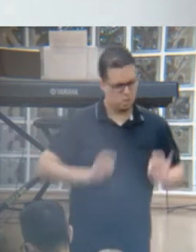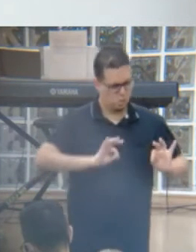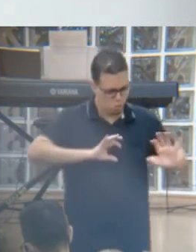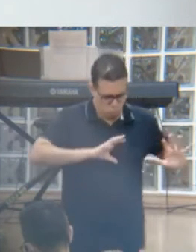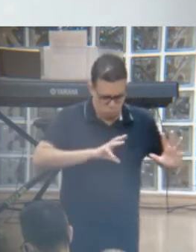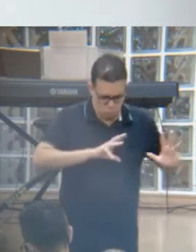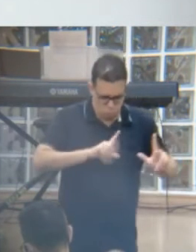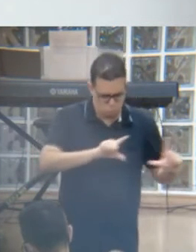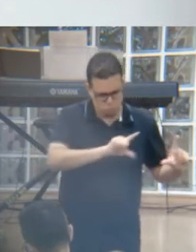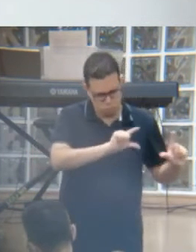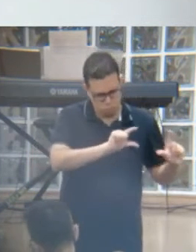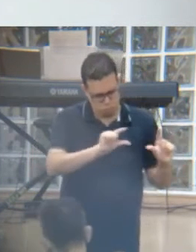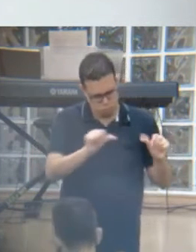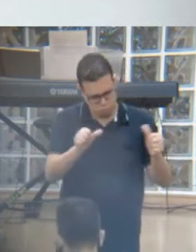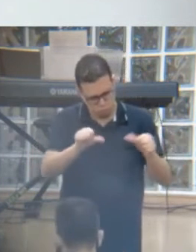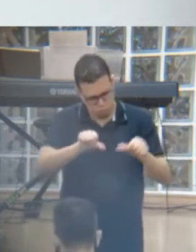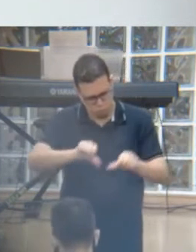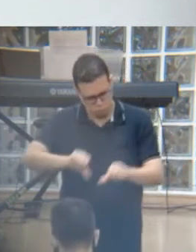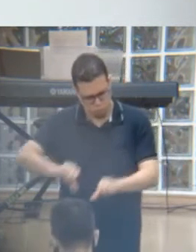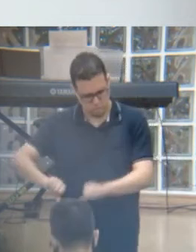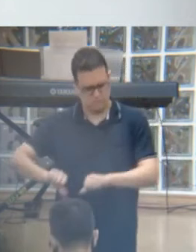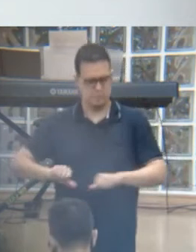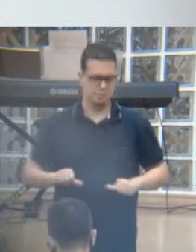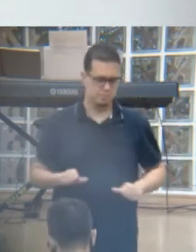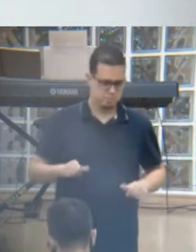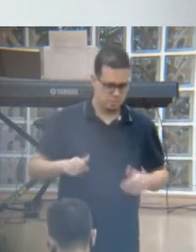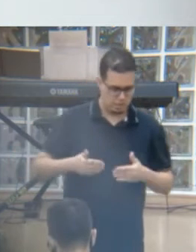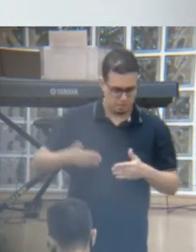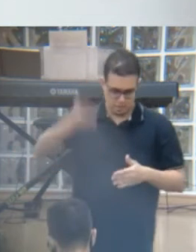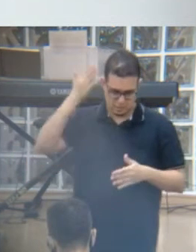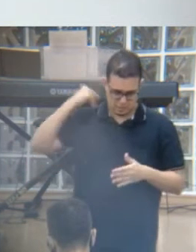uma crise talvez sem precedentes até então.